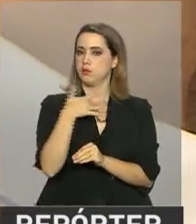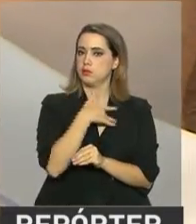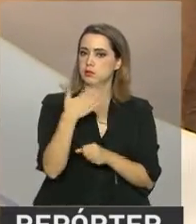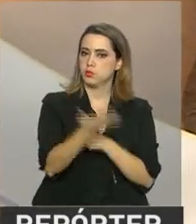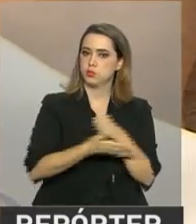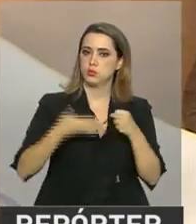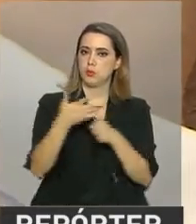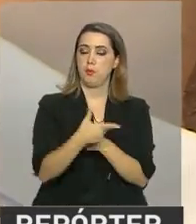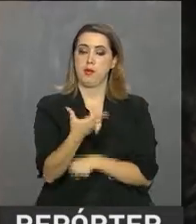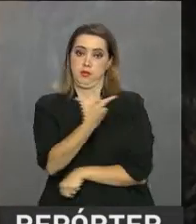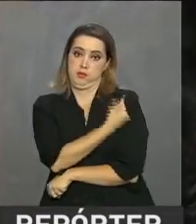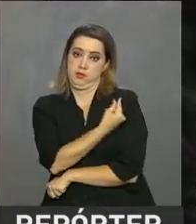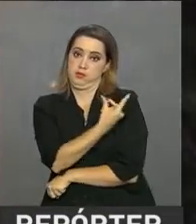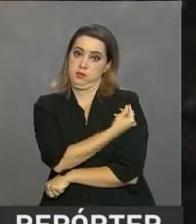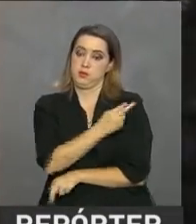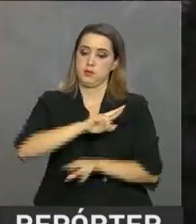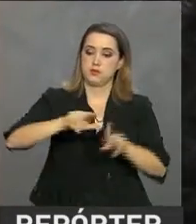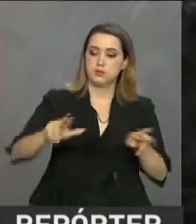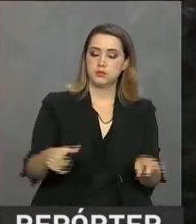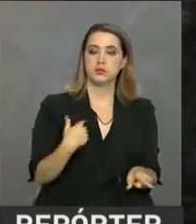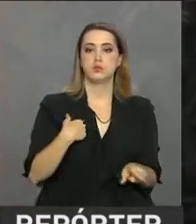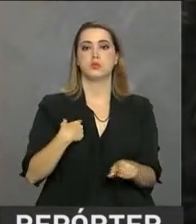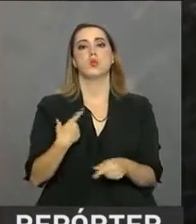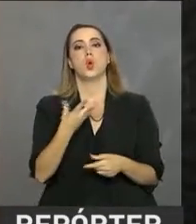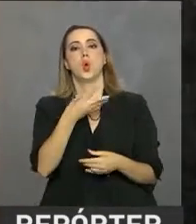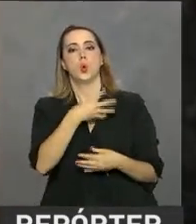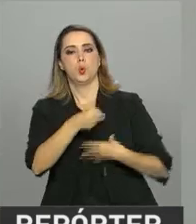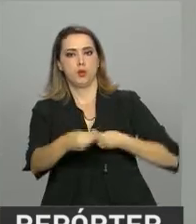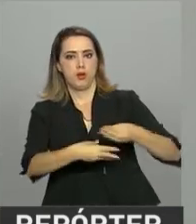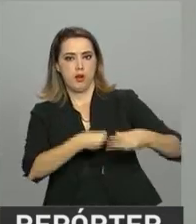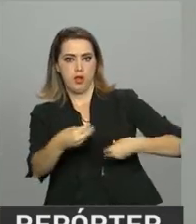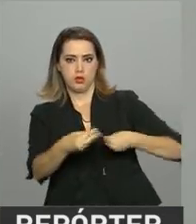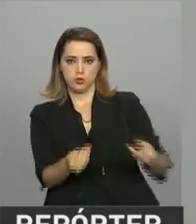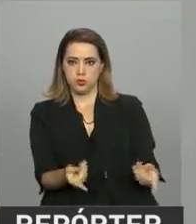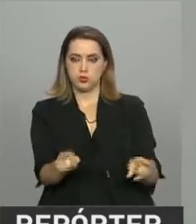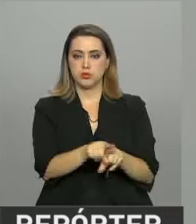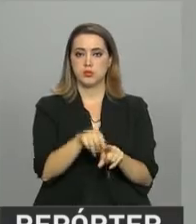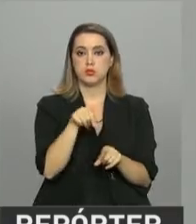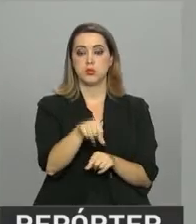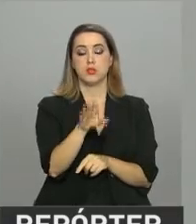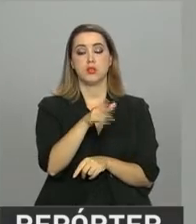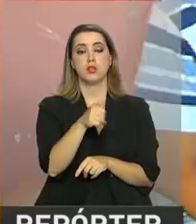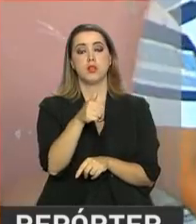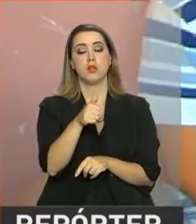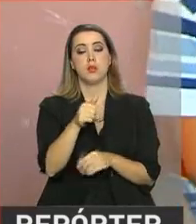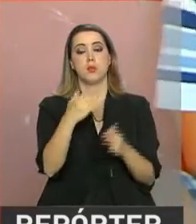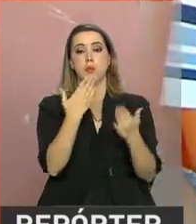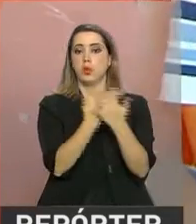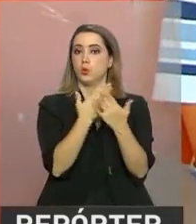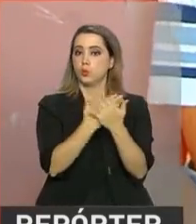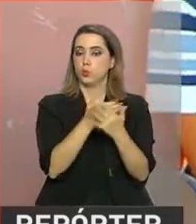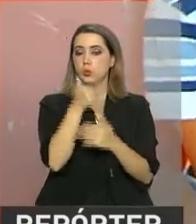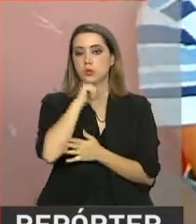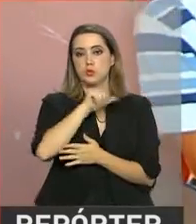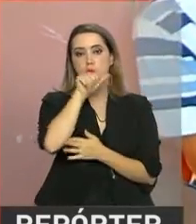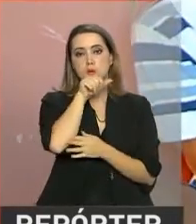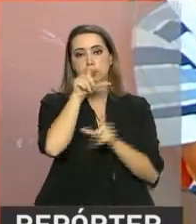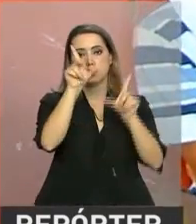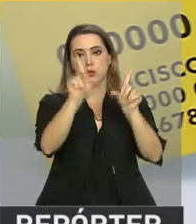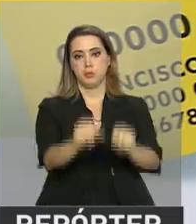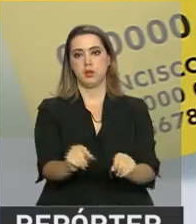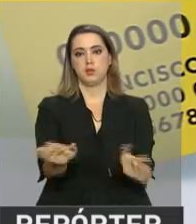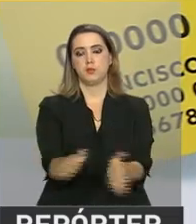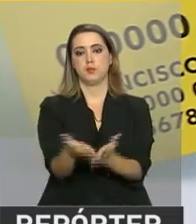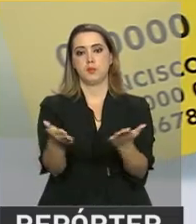acesso à vacinação das taxas de aleitamento materno e do nível de escolaridade da mãe além da diminuição da pobreza